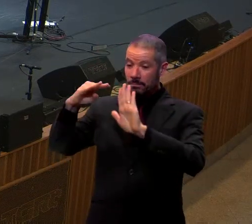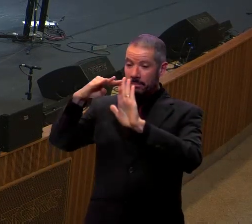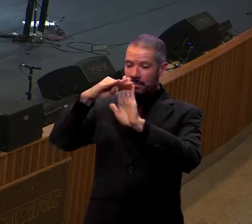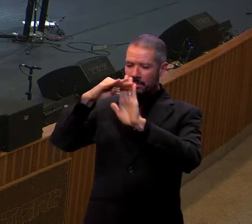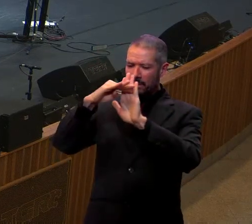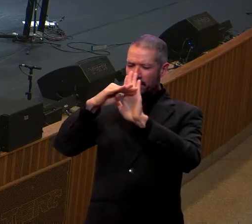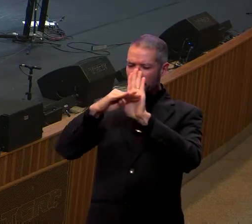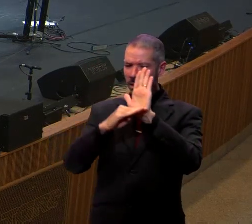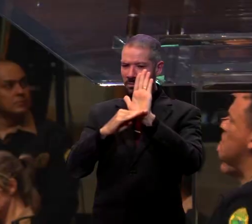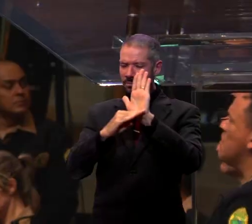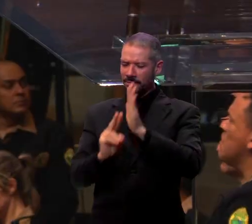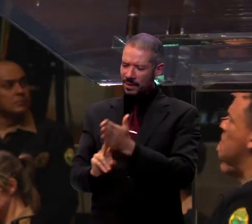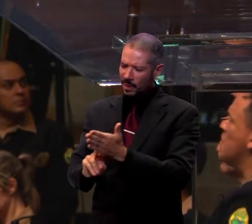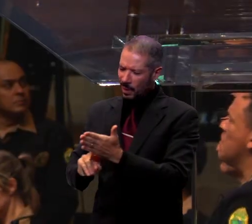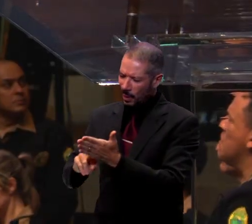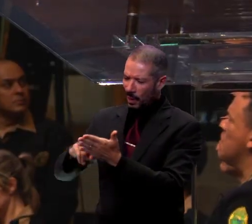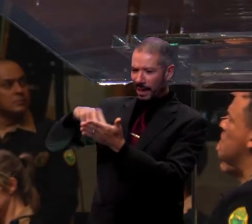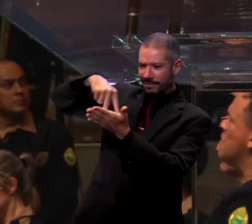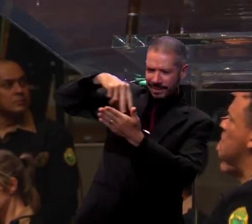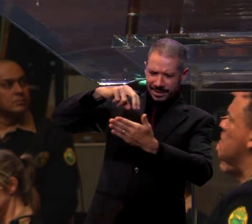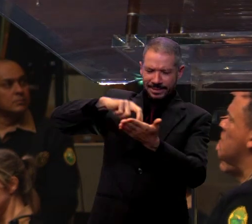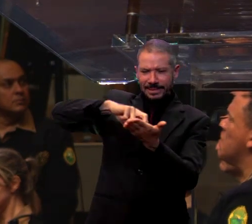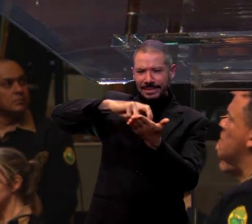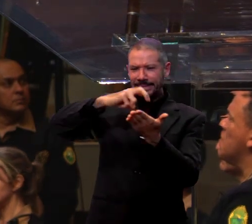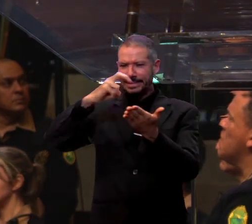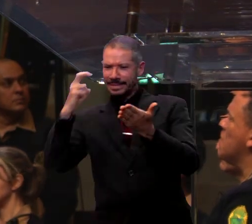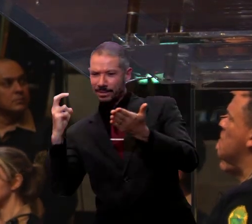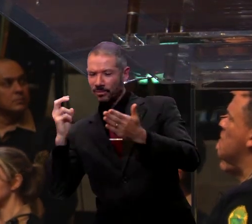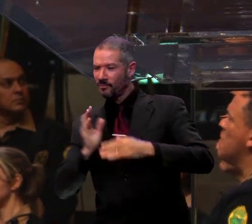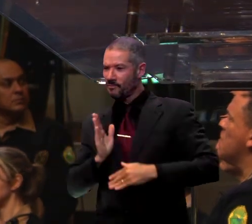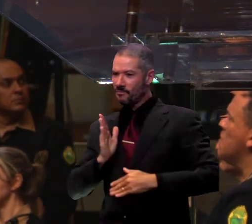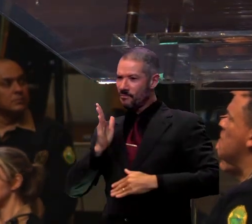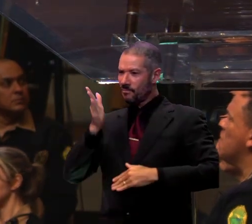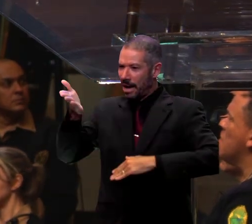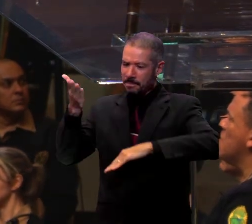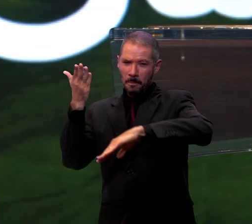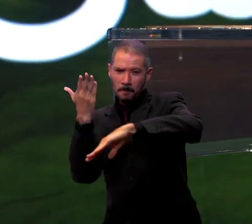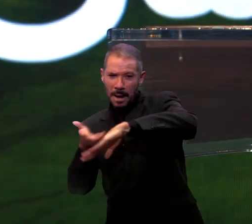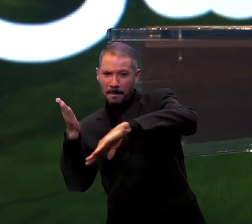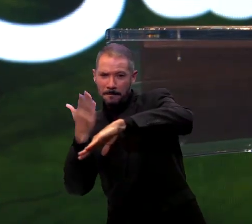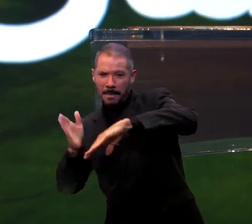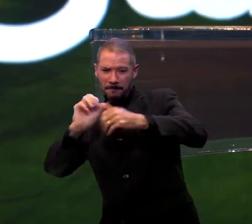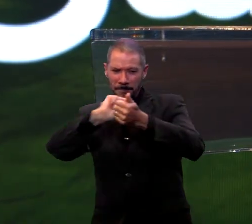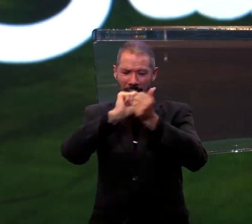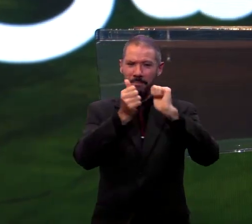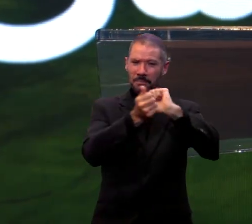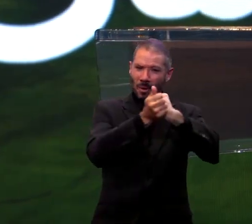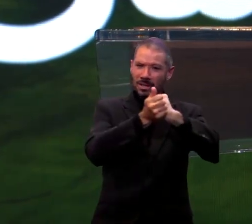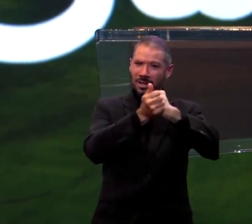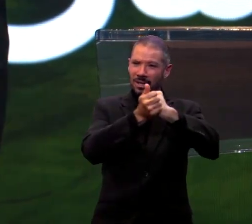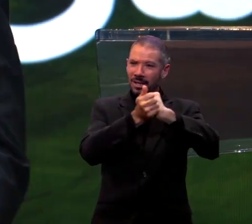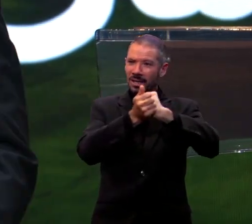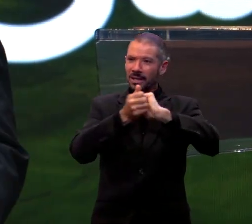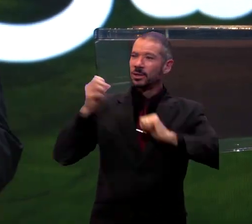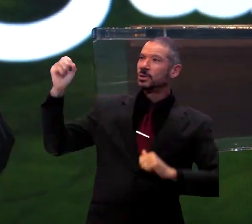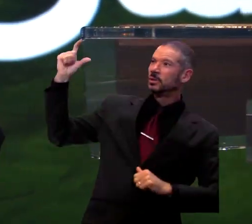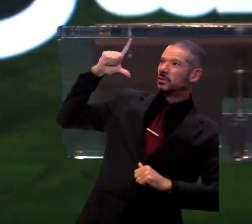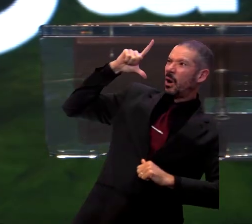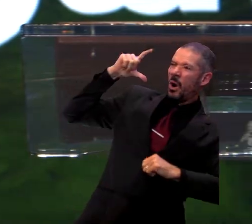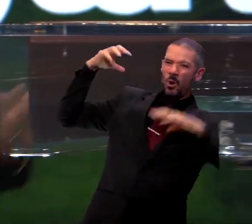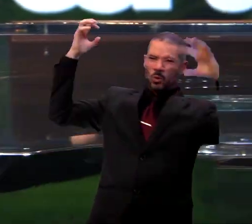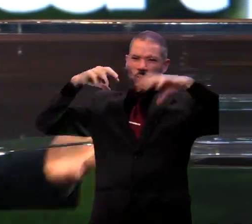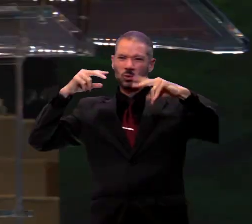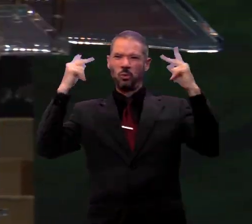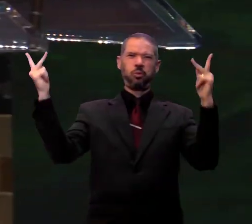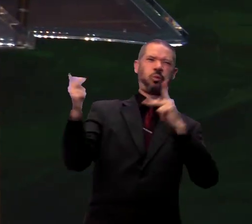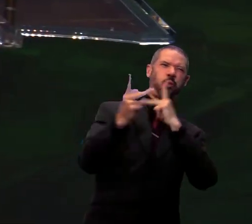sabe? Levanta cedo, vai lá, pratica o esporte, né? Com sol, com chuva, com